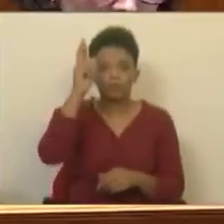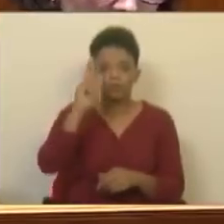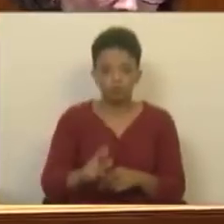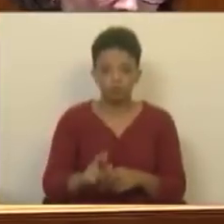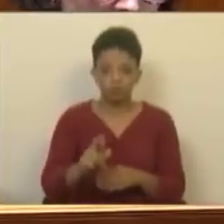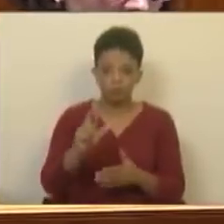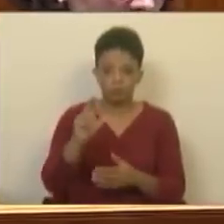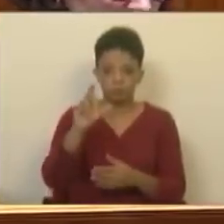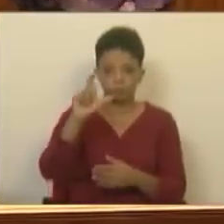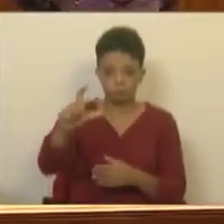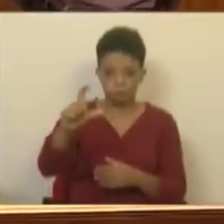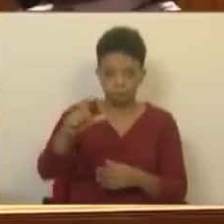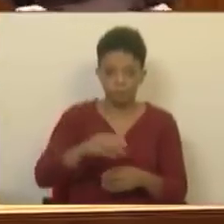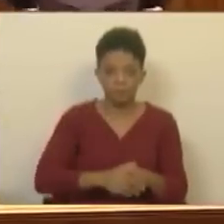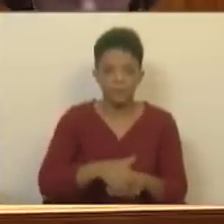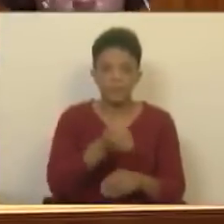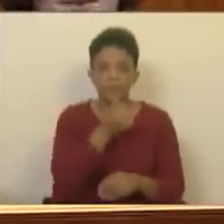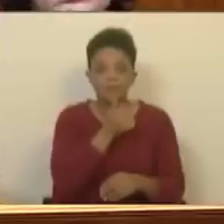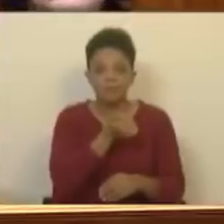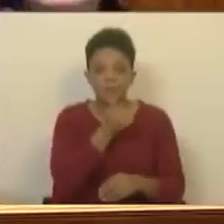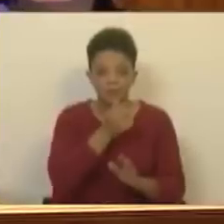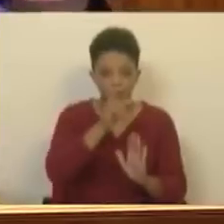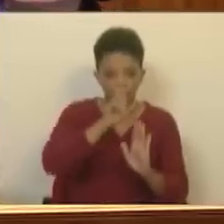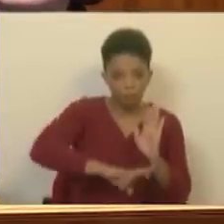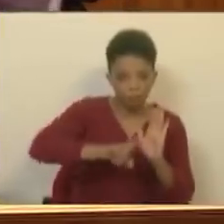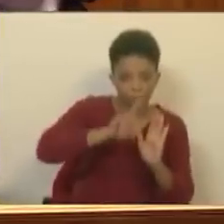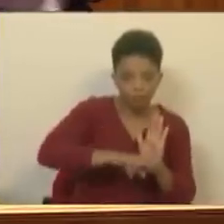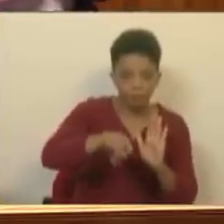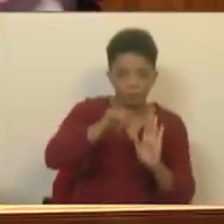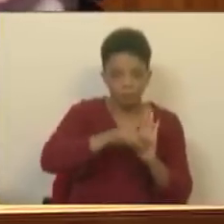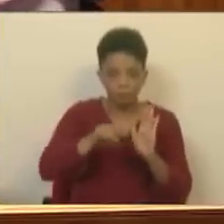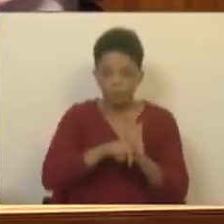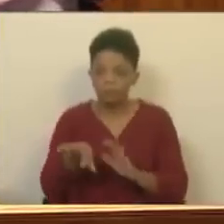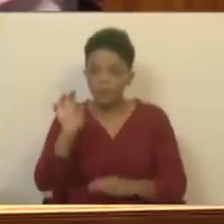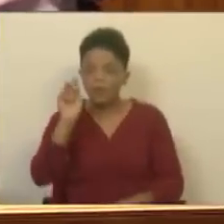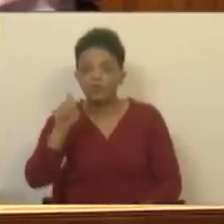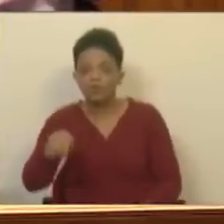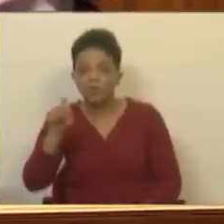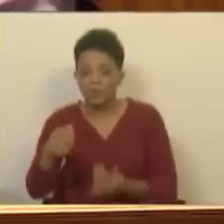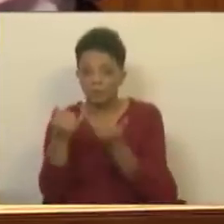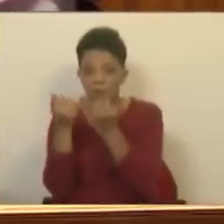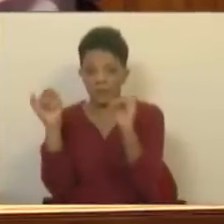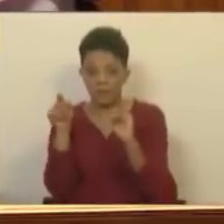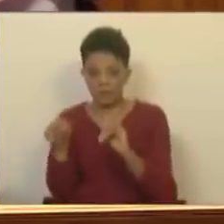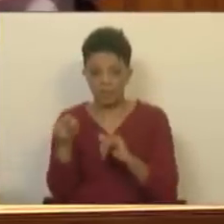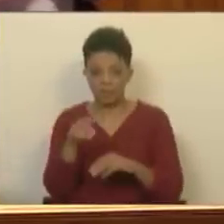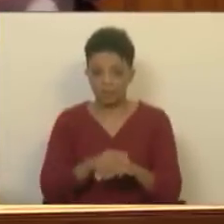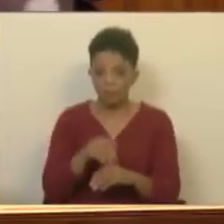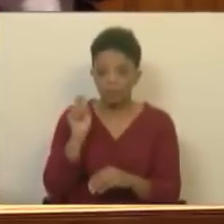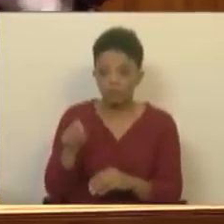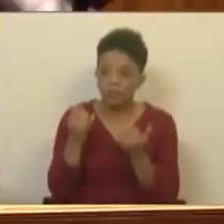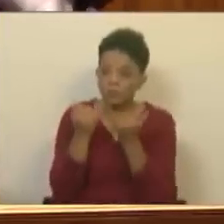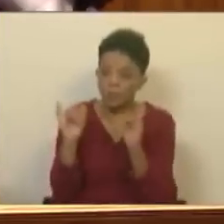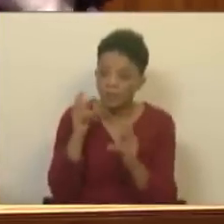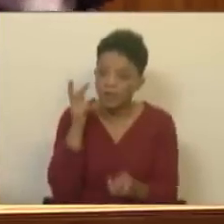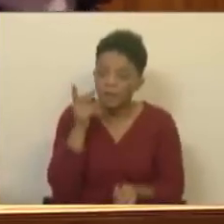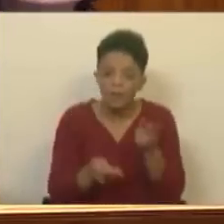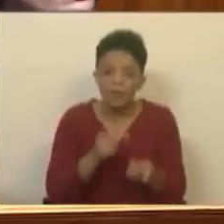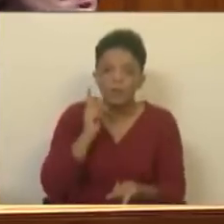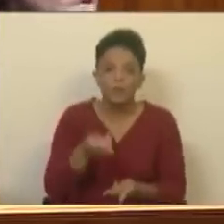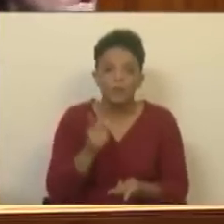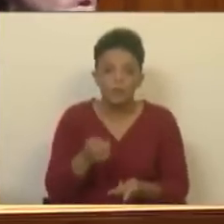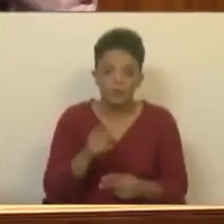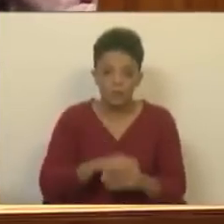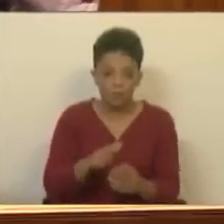são definidas as regras e critérios é selecionado um jogo que é um jogo independente e a surgiu independente avalia